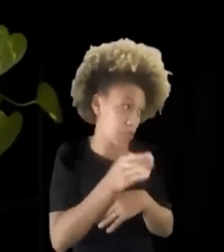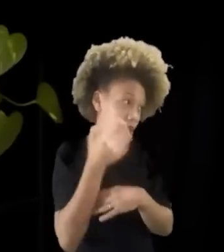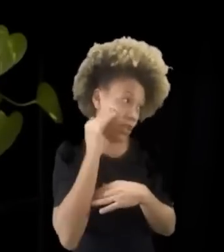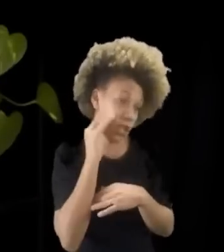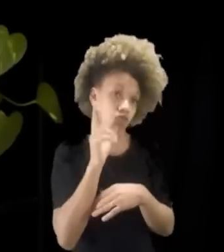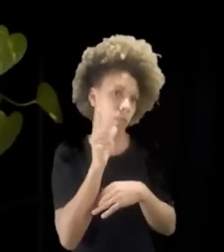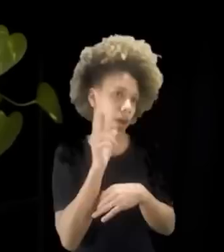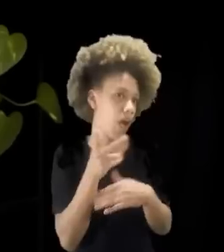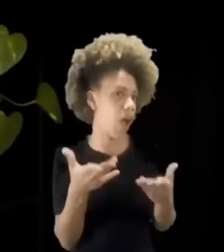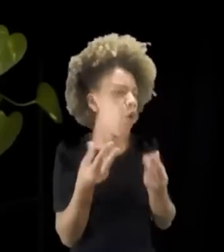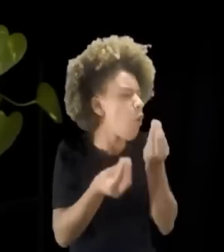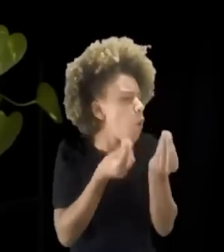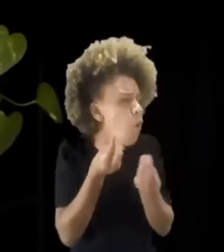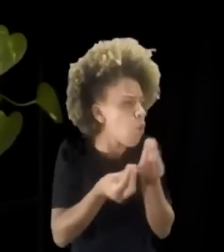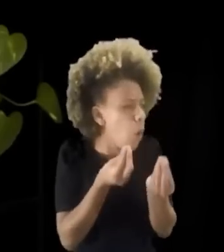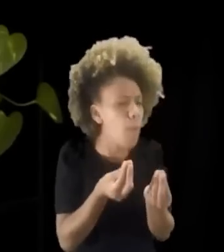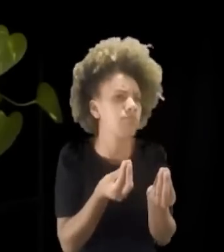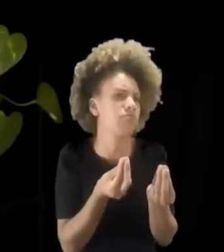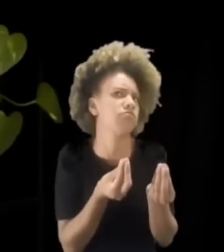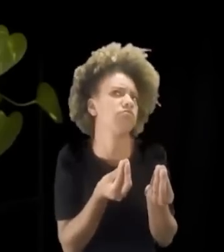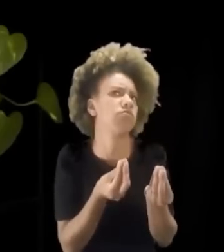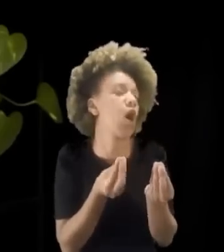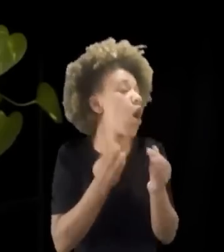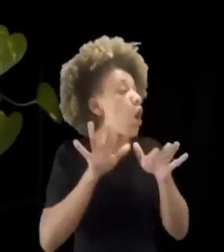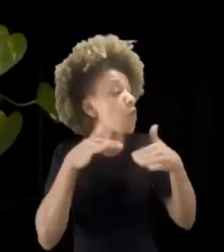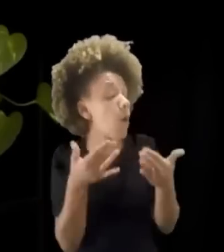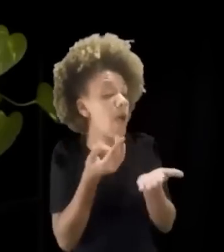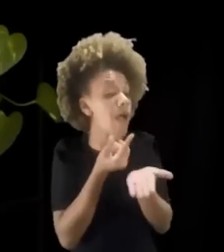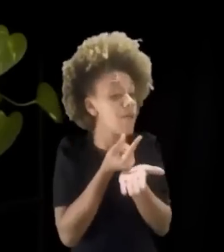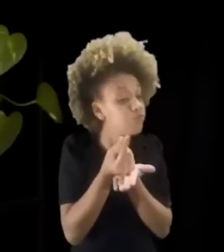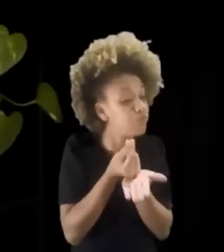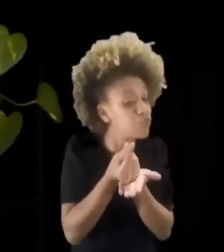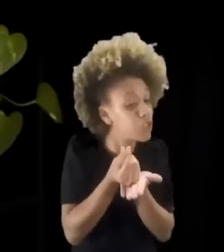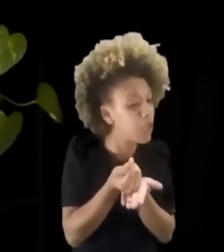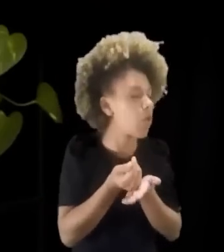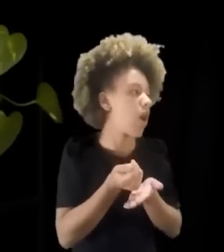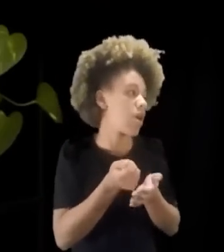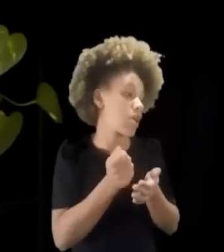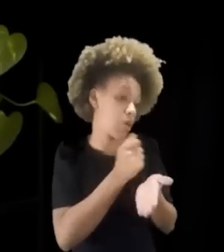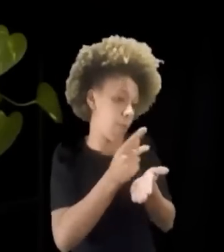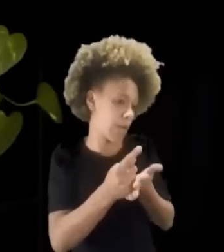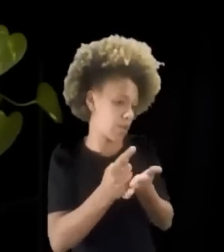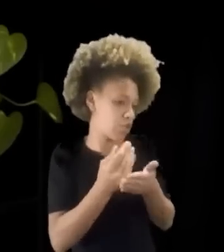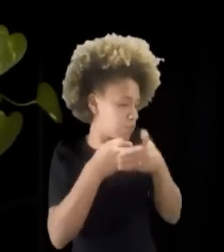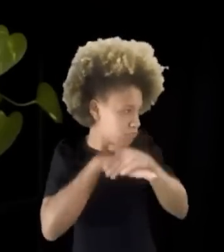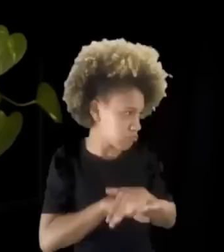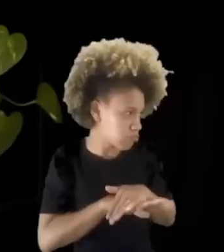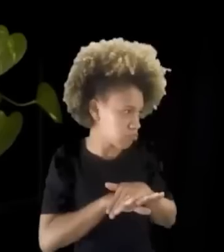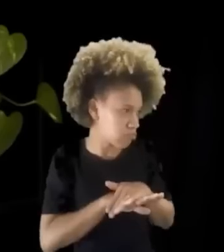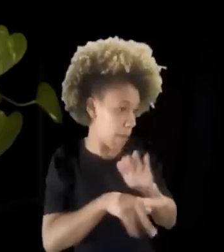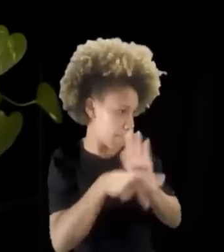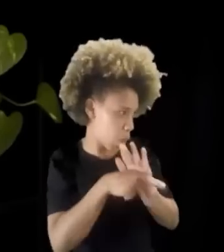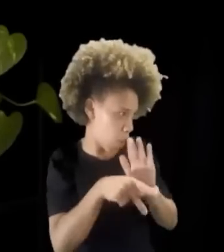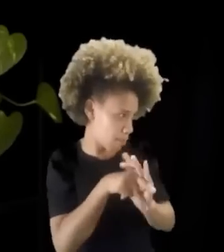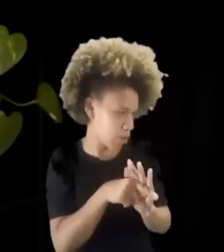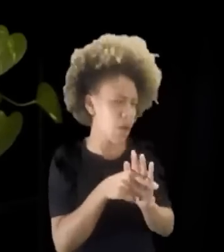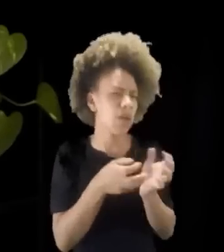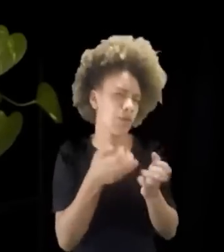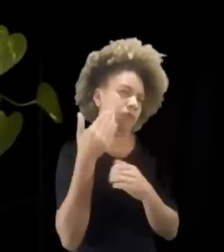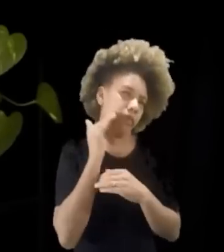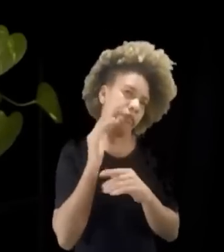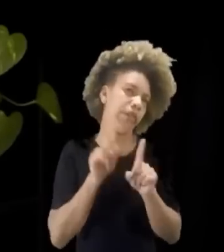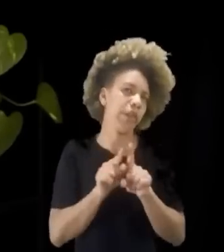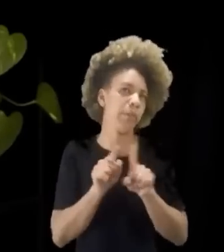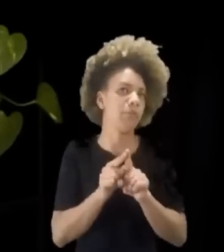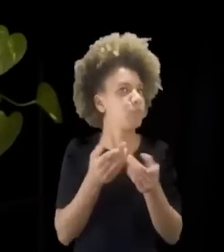entender pra como é que funciona essa questão Qual é a grana que o aplicativo fica porque eu quero entender esse lado também pra gente